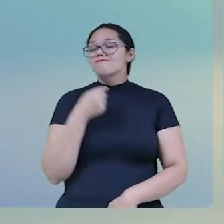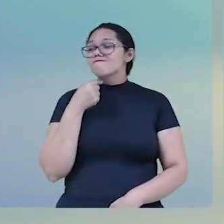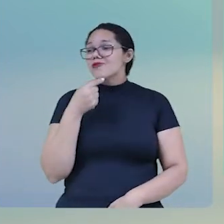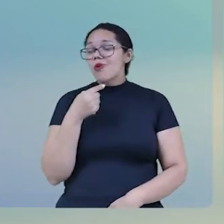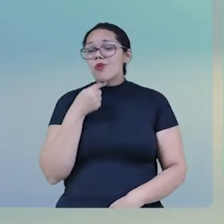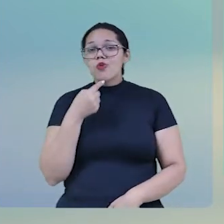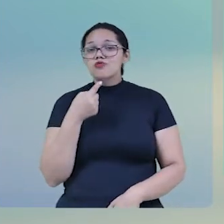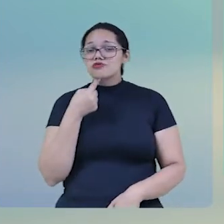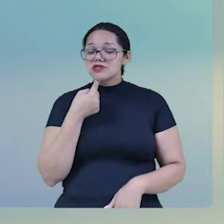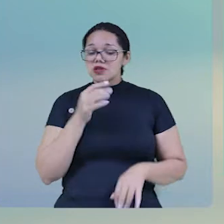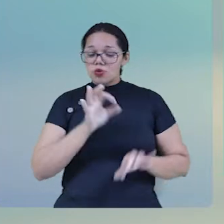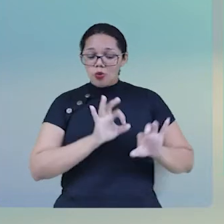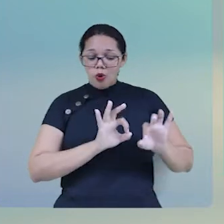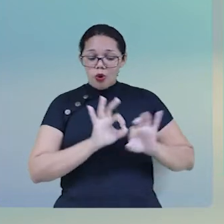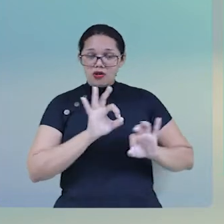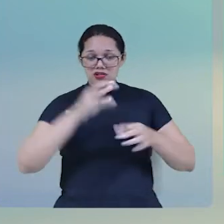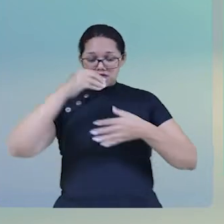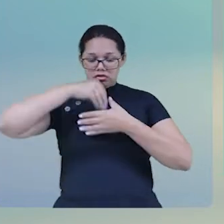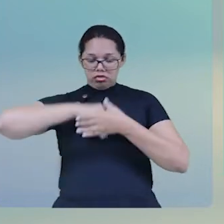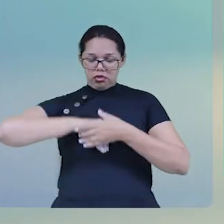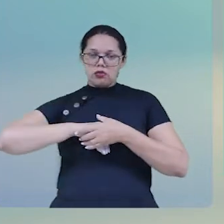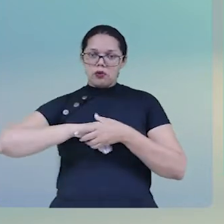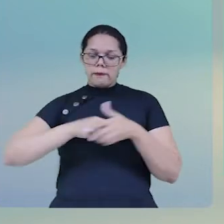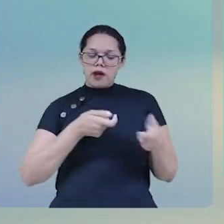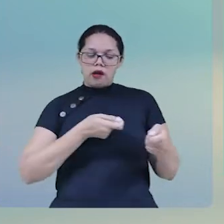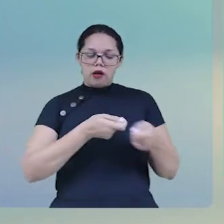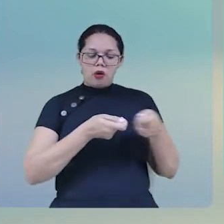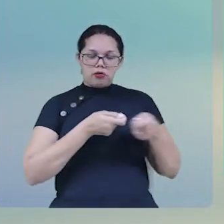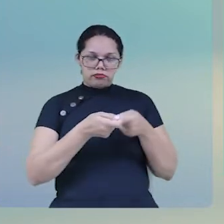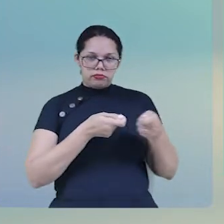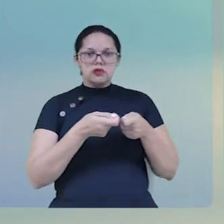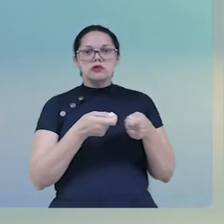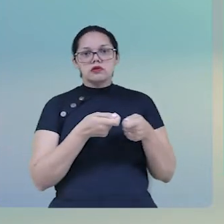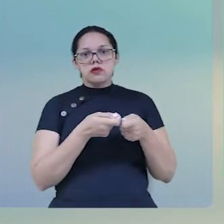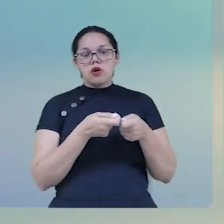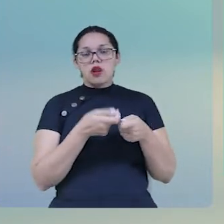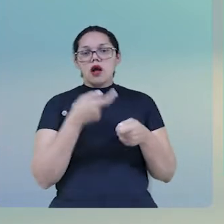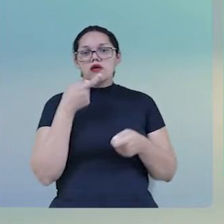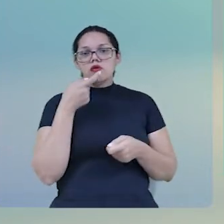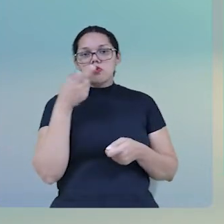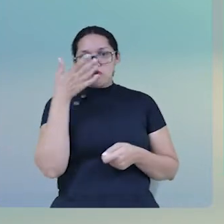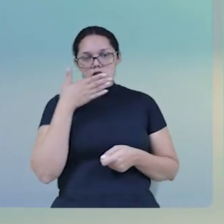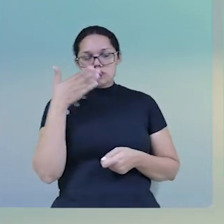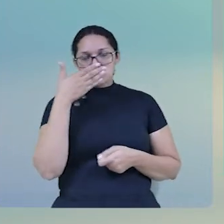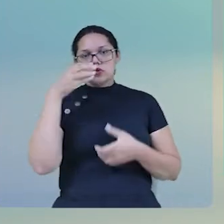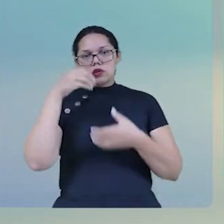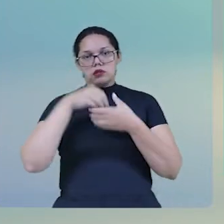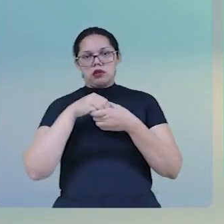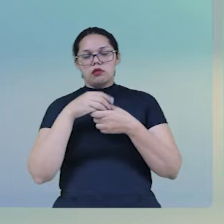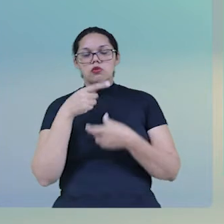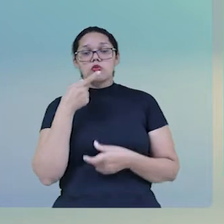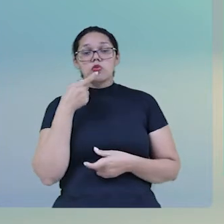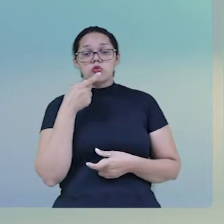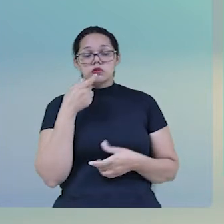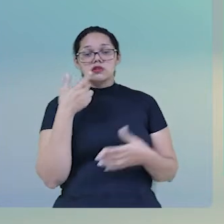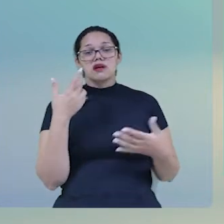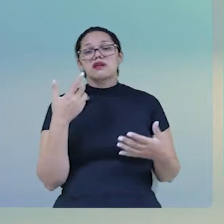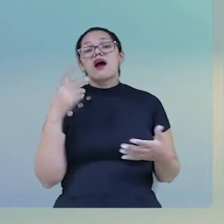conseguir secretar essa insulina para controlar os níveis da glicose no meu sangue. Isso ocorre